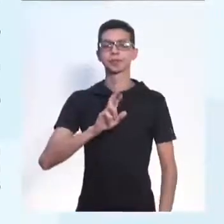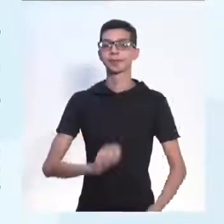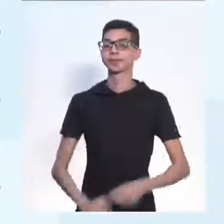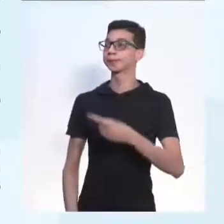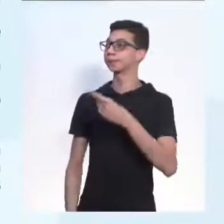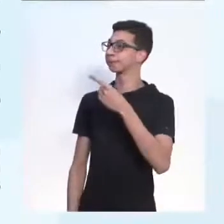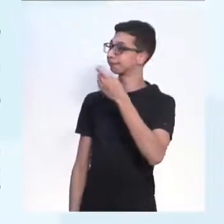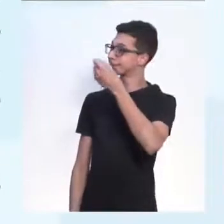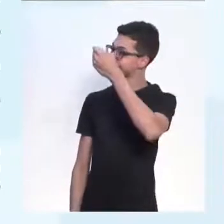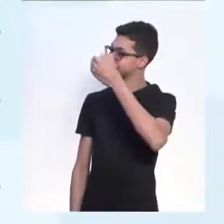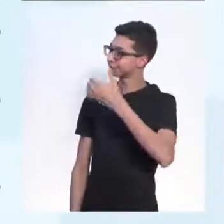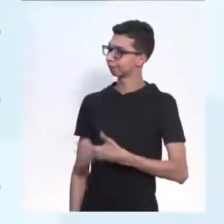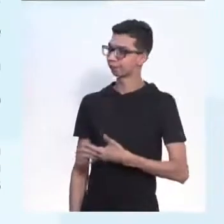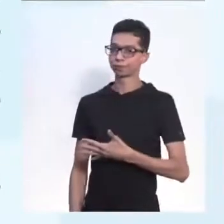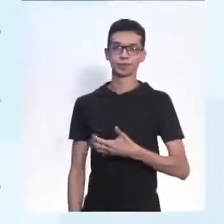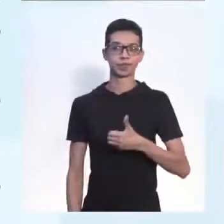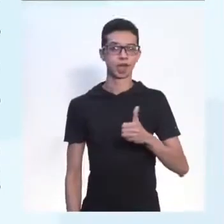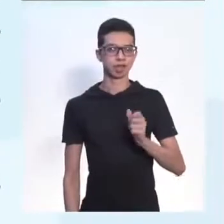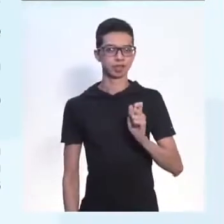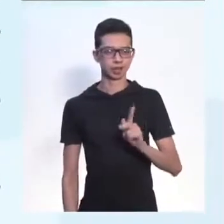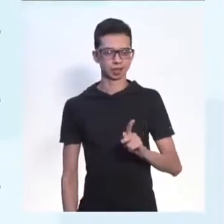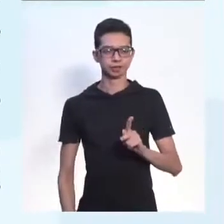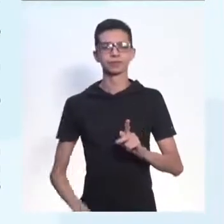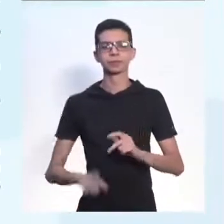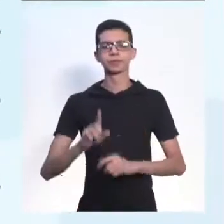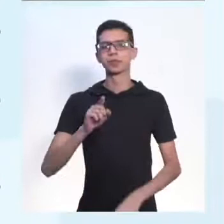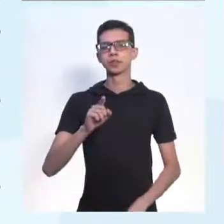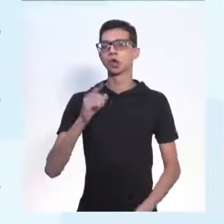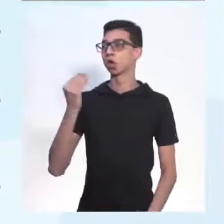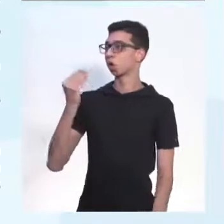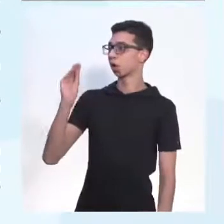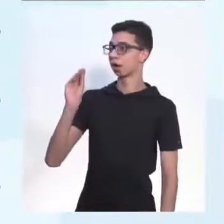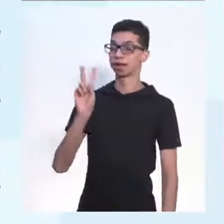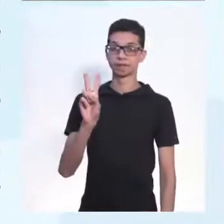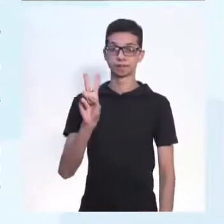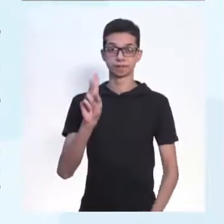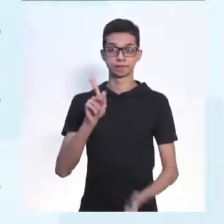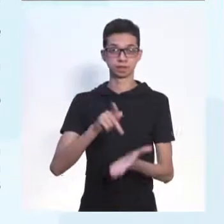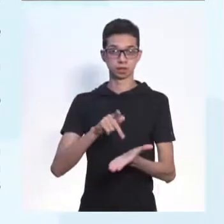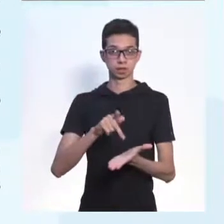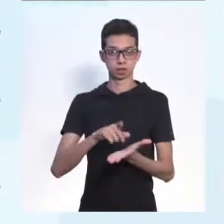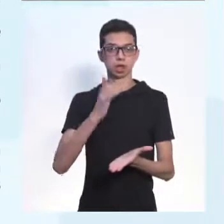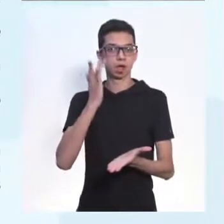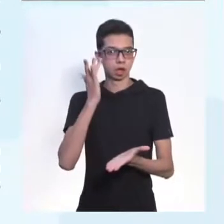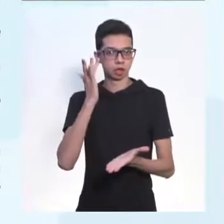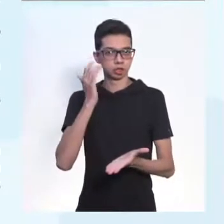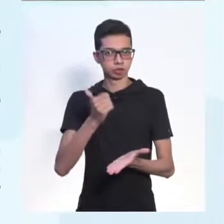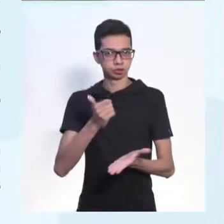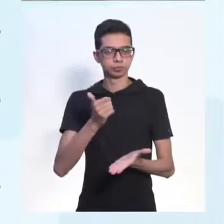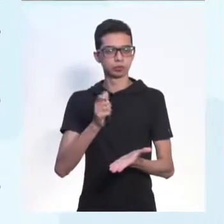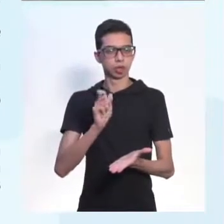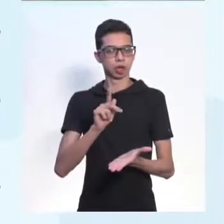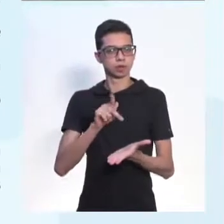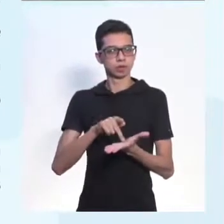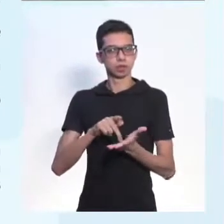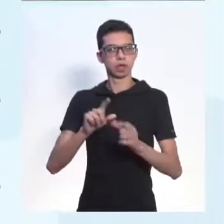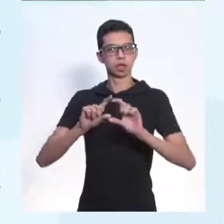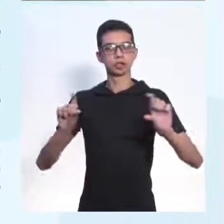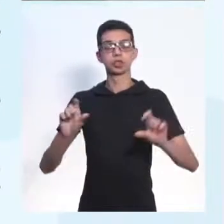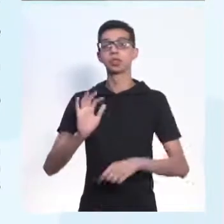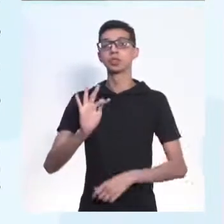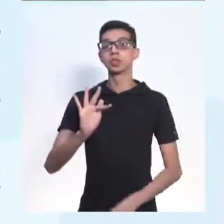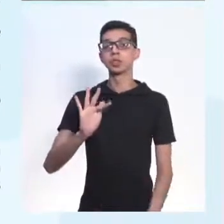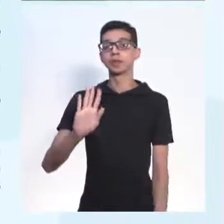questões aí coloca em verdadeiro né Se vocês considerarem que a proposição é verdadeira e